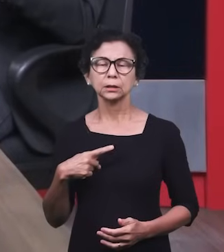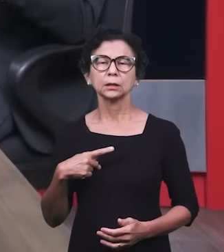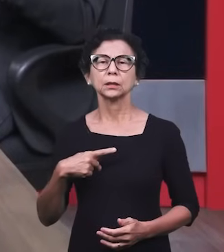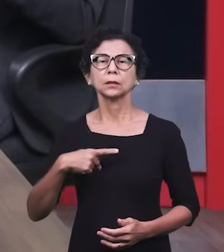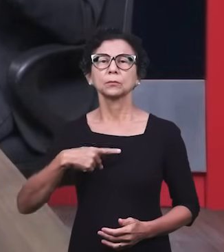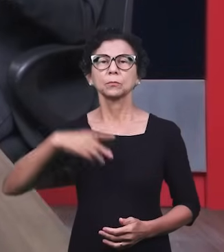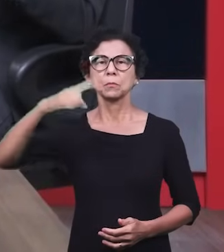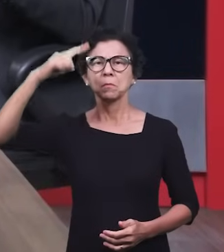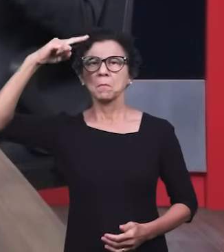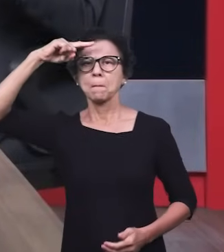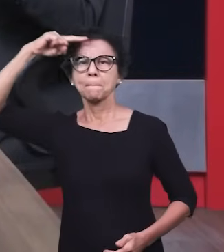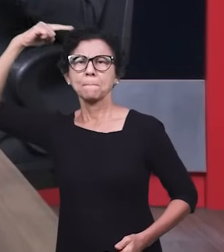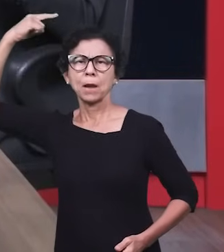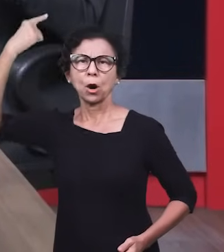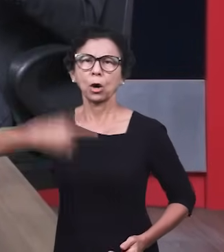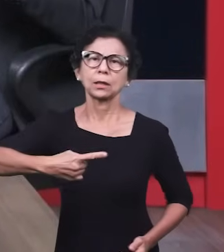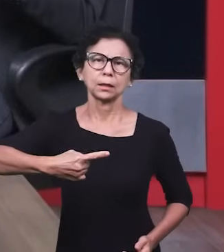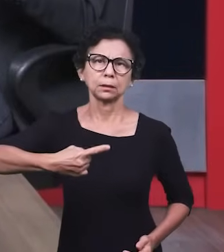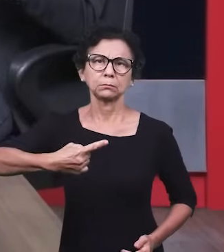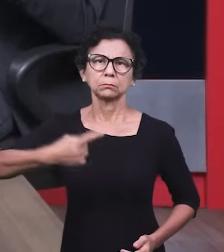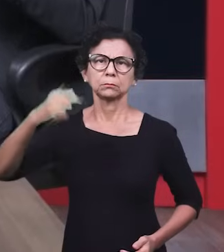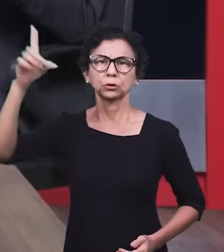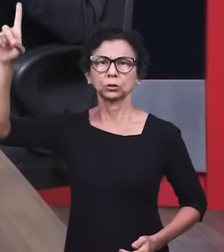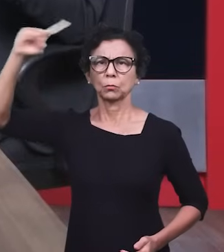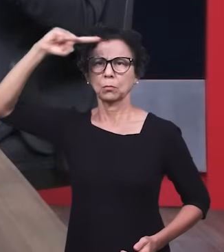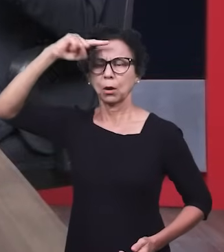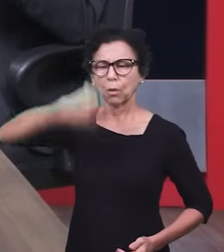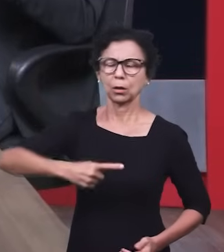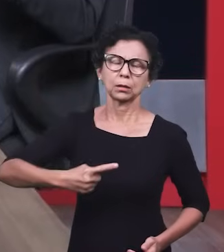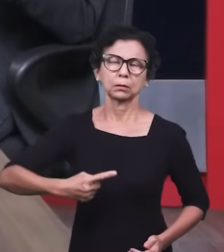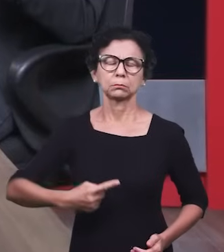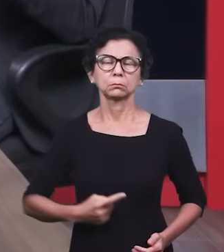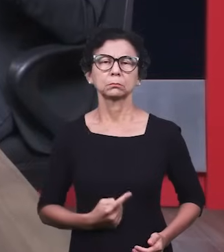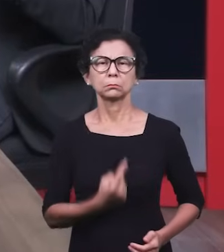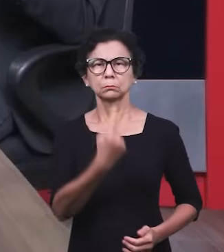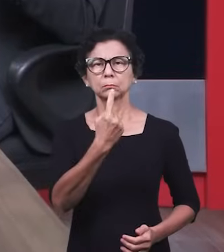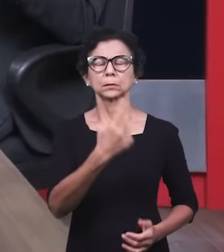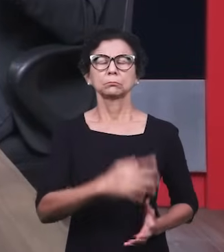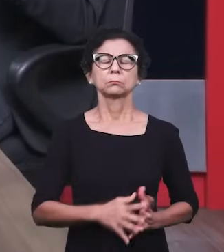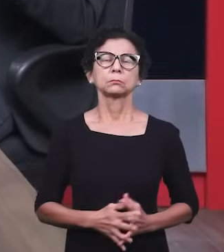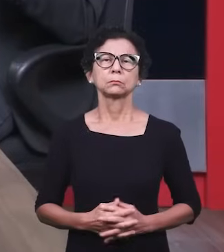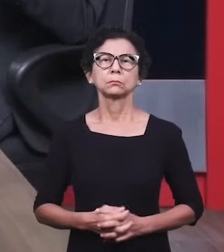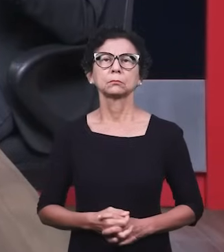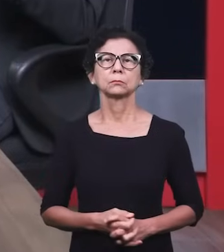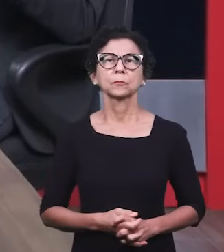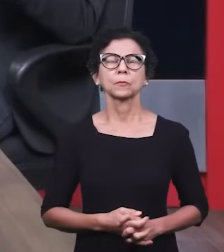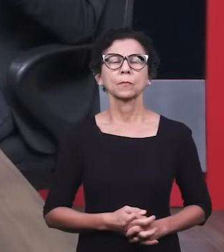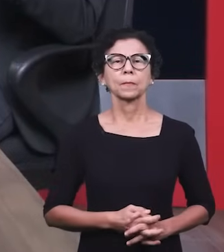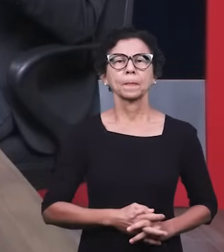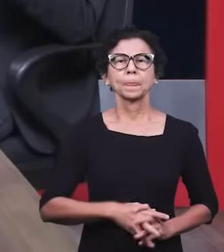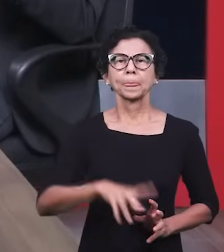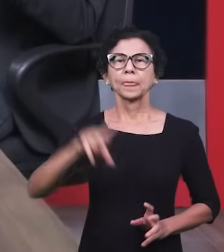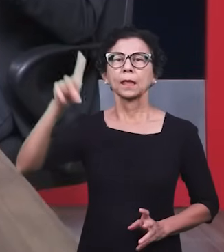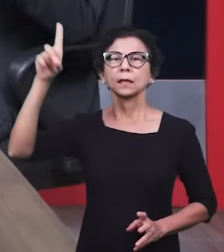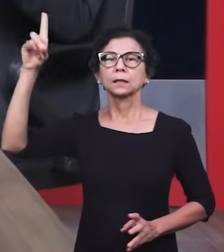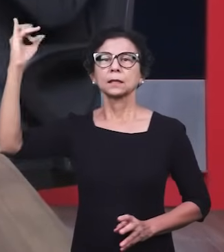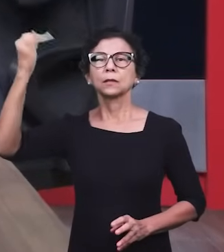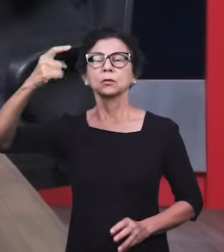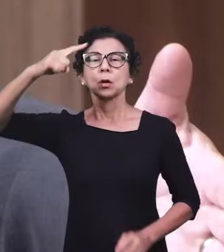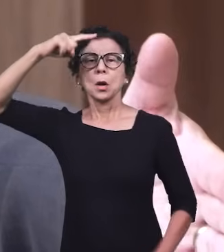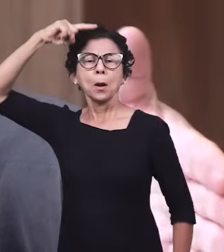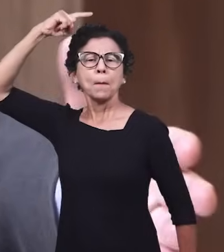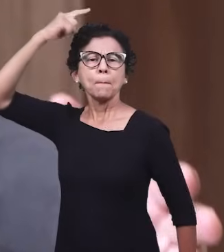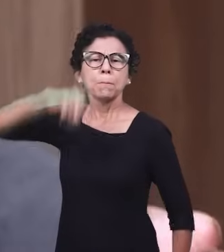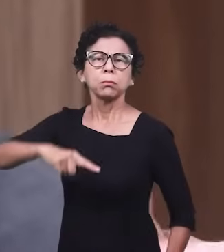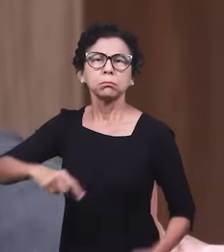palavra com essa palavra viva eu queria até chamar uma atenção pras próximas perguntas você vê que quando Deus fala assim aja eh